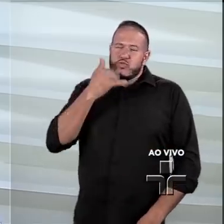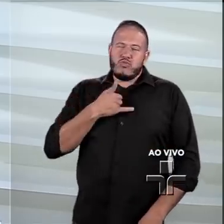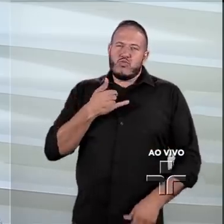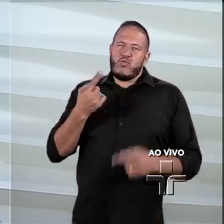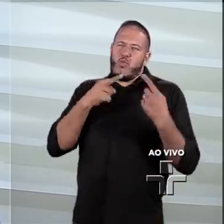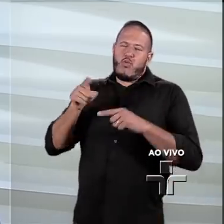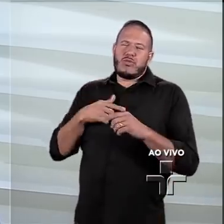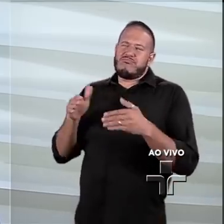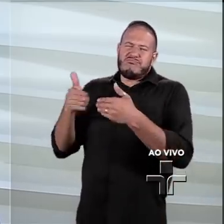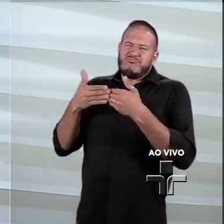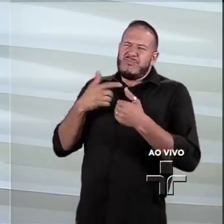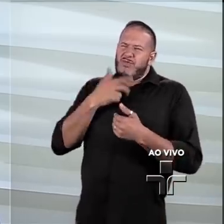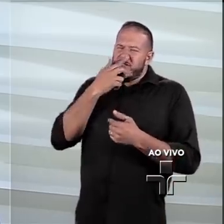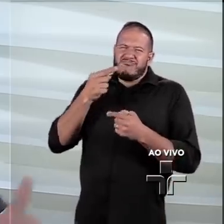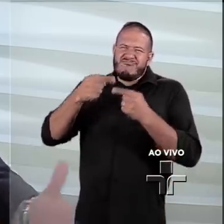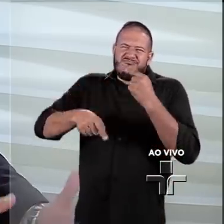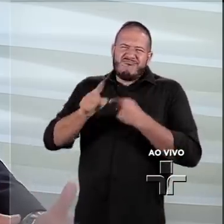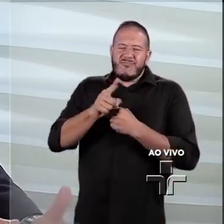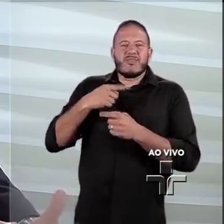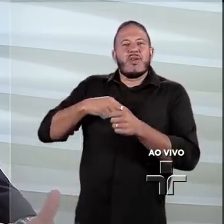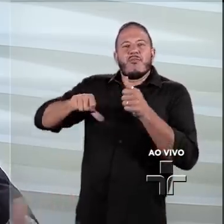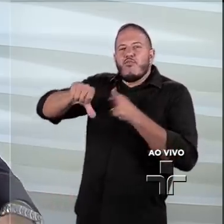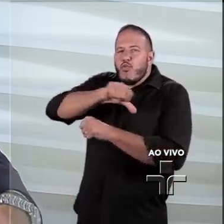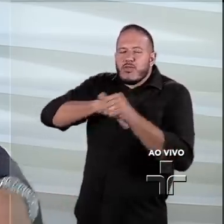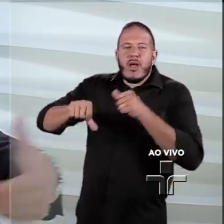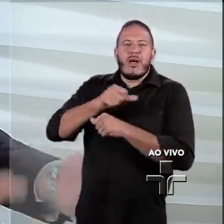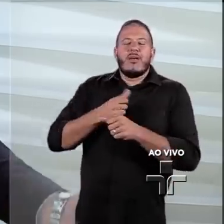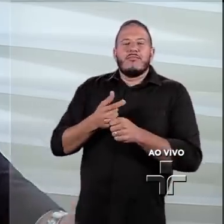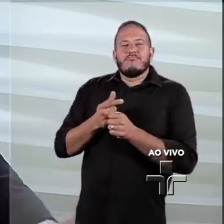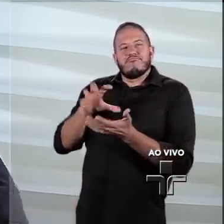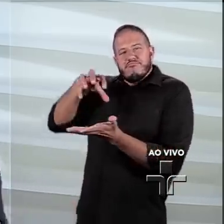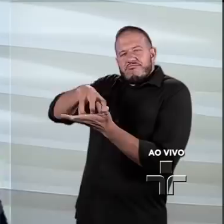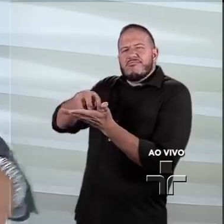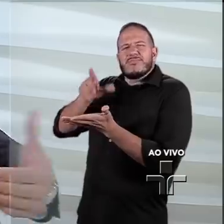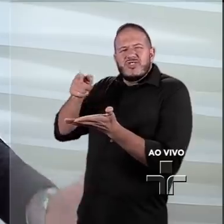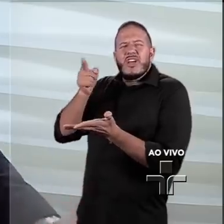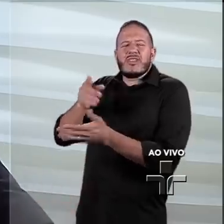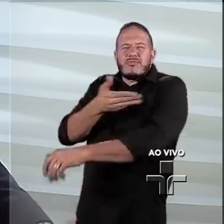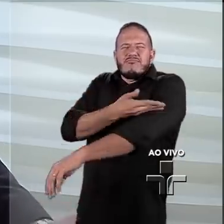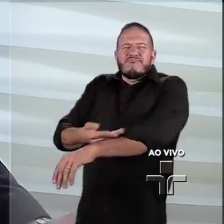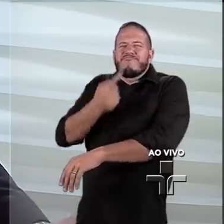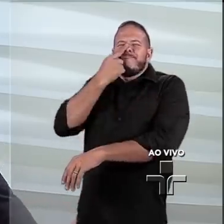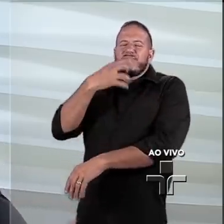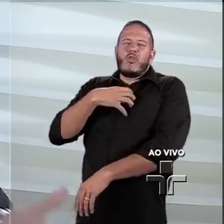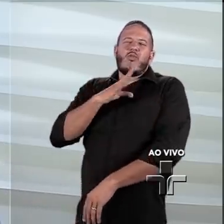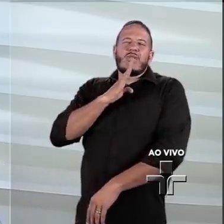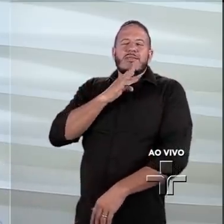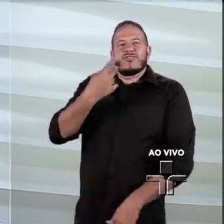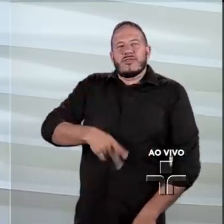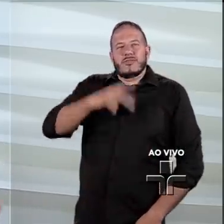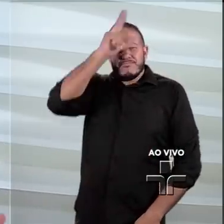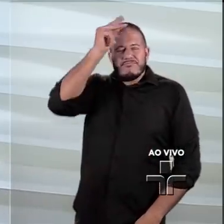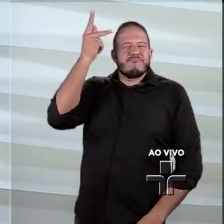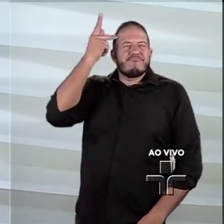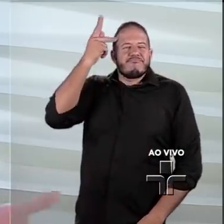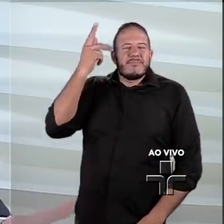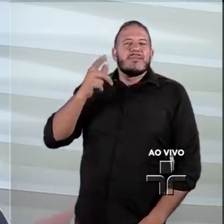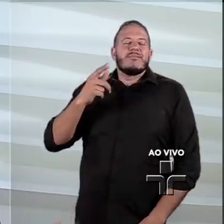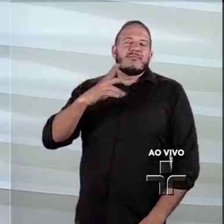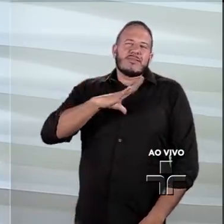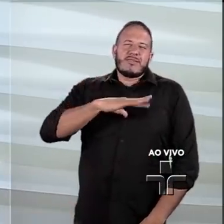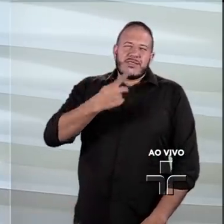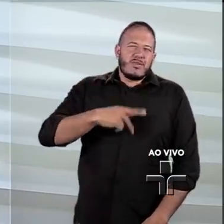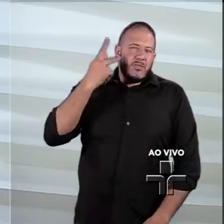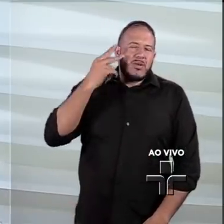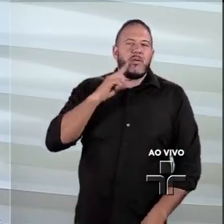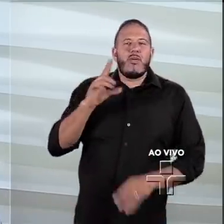fechamento. Eu acho que não tem muito sentido você mudar do tribunal que já conhece a cidade, já está trabalhando com a cidade há muitos anos, para um outro que passaria